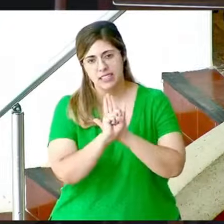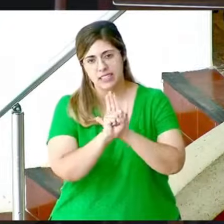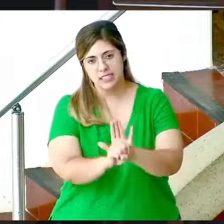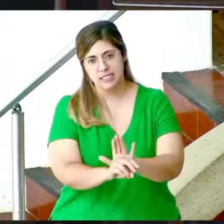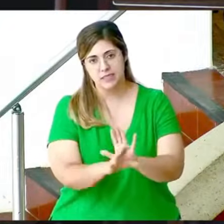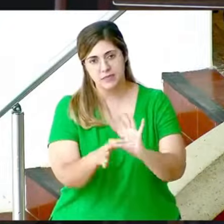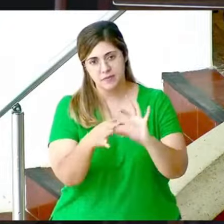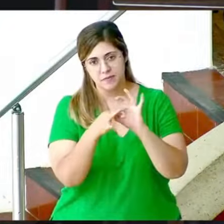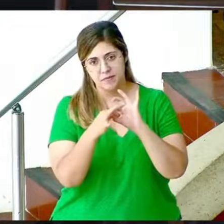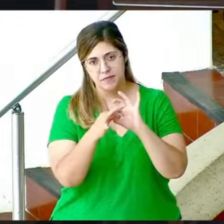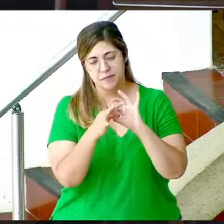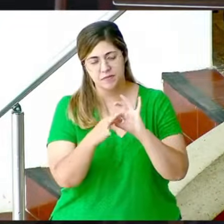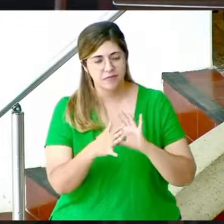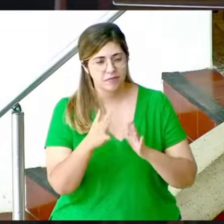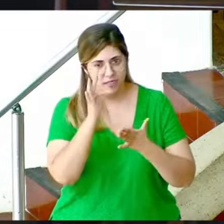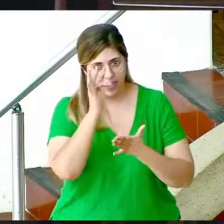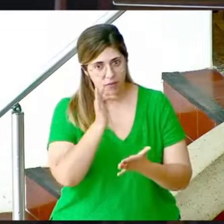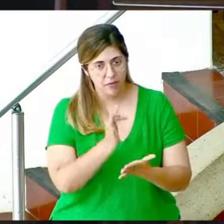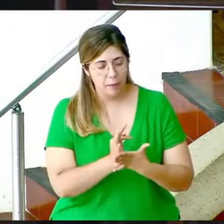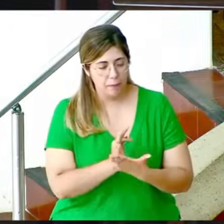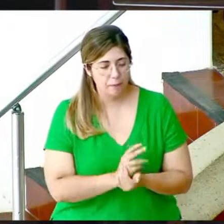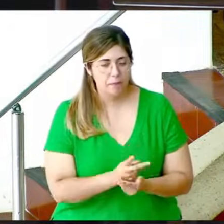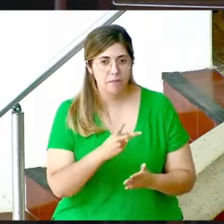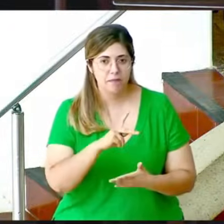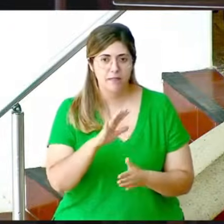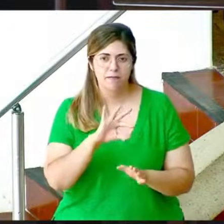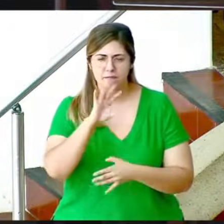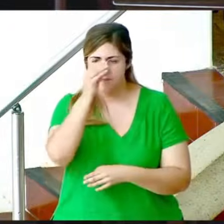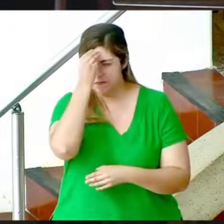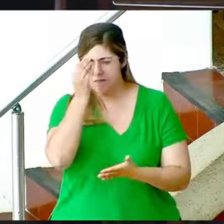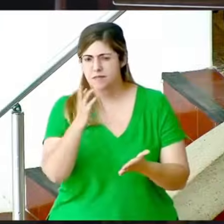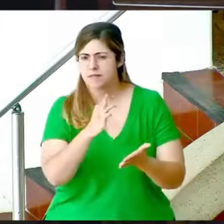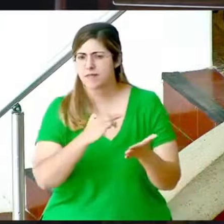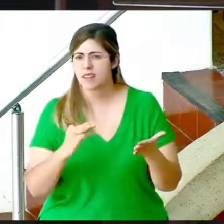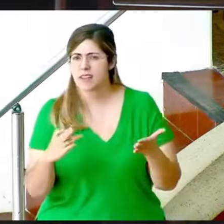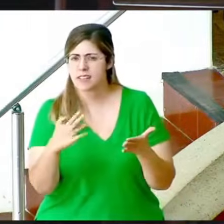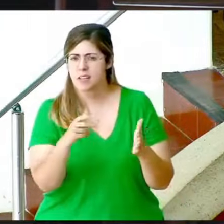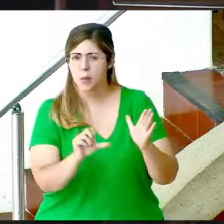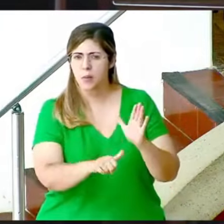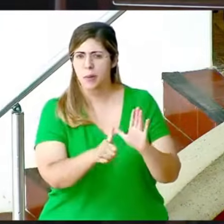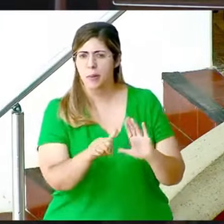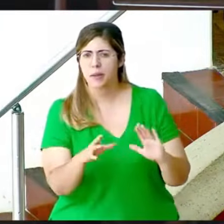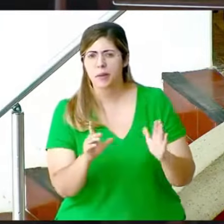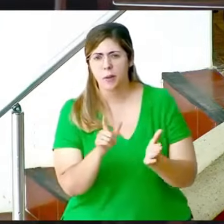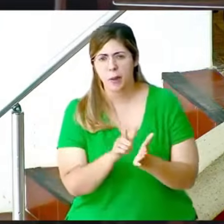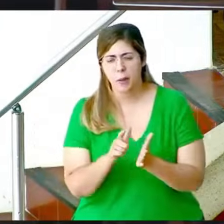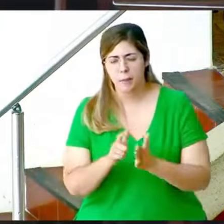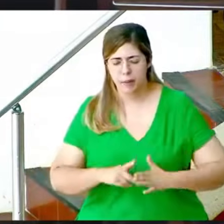Ilustração dessa manhã, crianças, desenhem a casa de vocês, desenhem